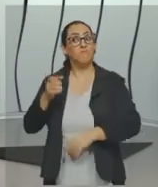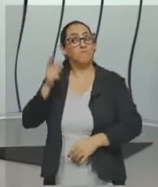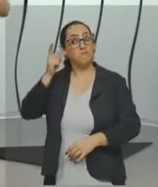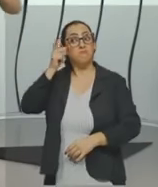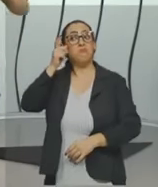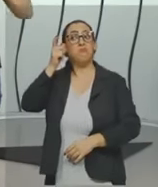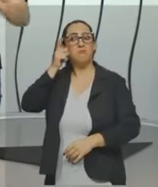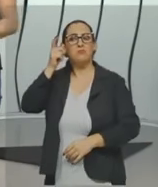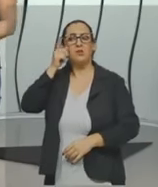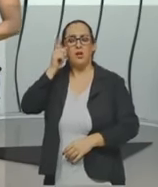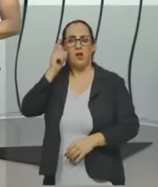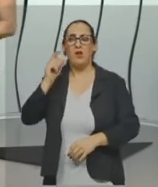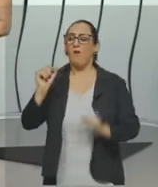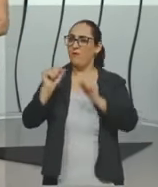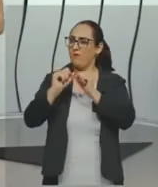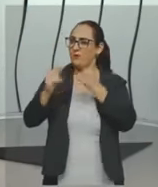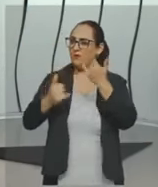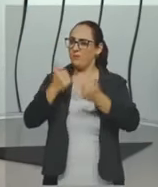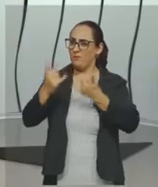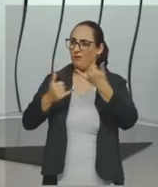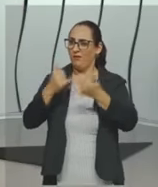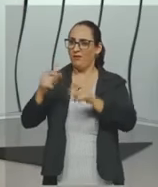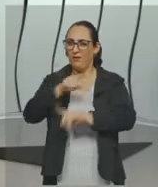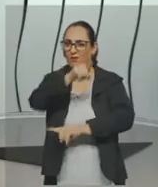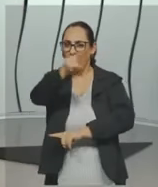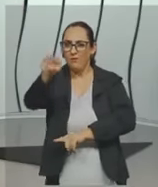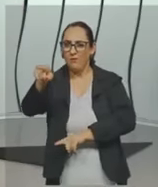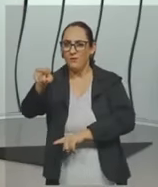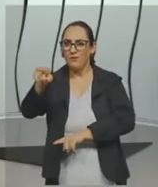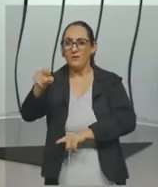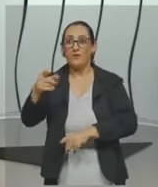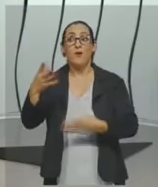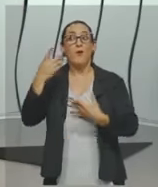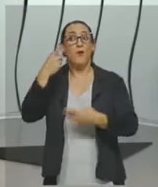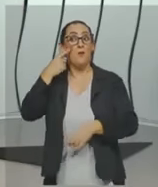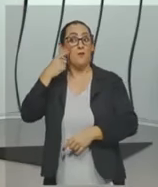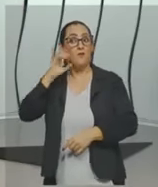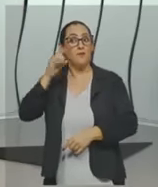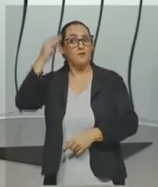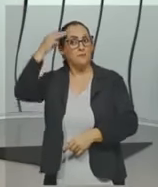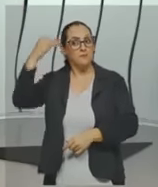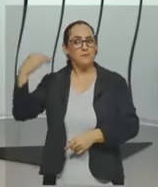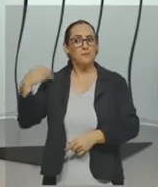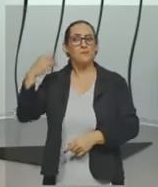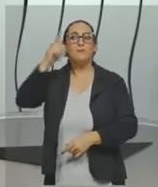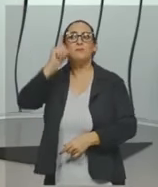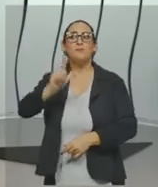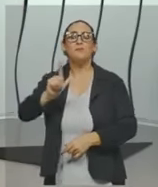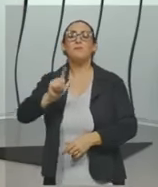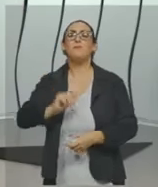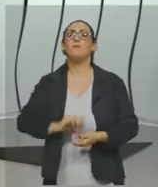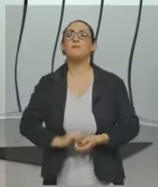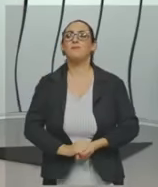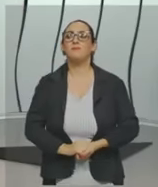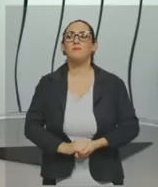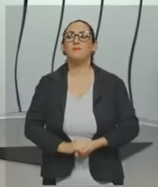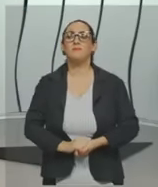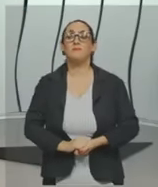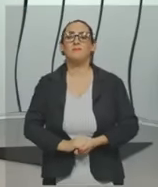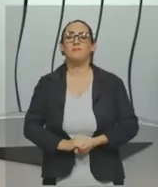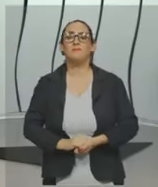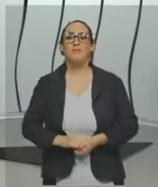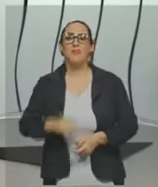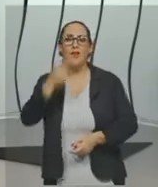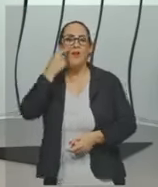interessante. Vou fazer uma brincadeira com vocês aqui, tá? Quero ver se a Mariana vai dar conta dessa brincadeira, hein? Olha só, você está vendo aqui